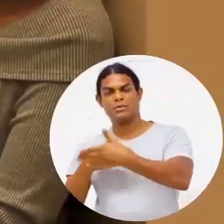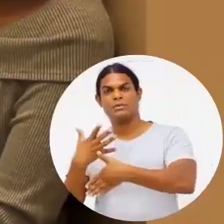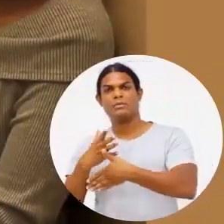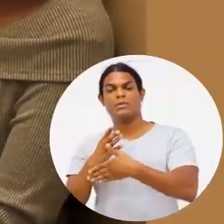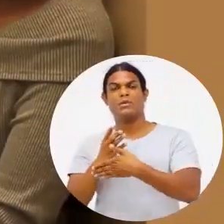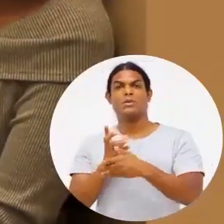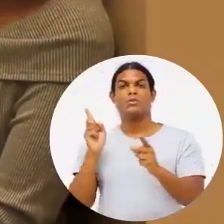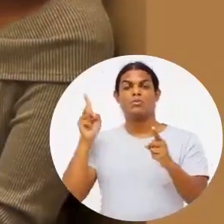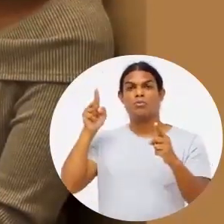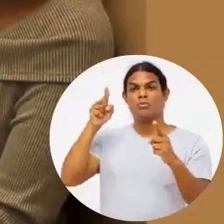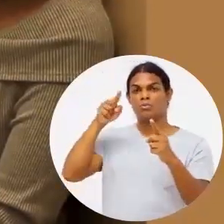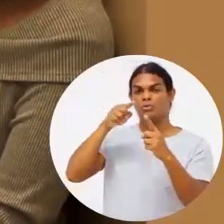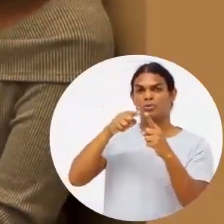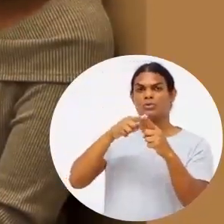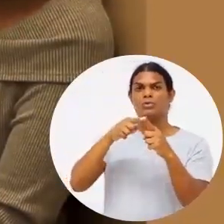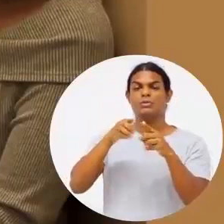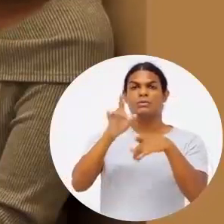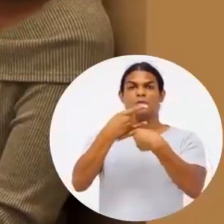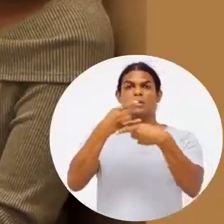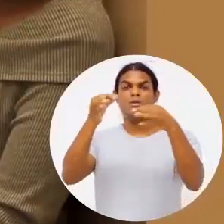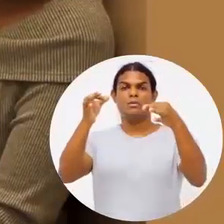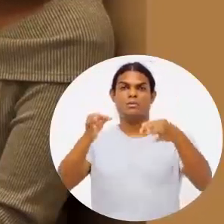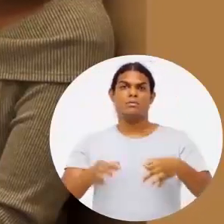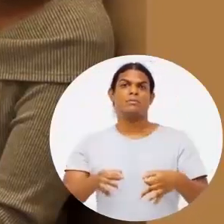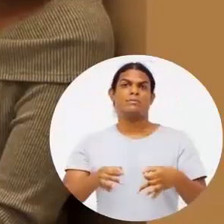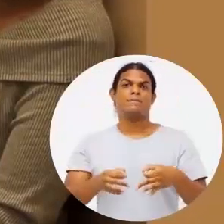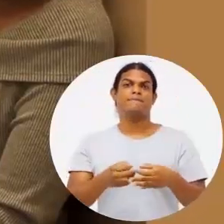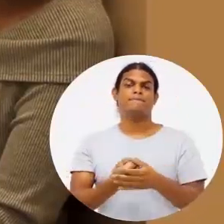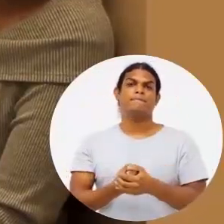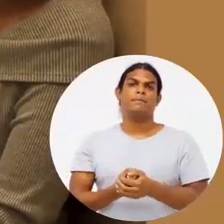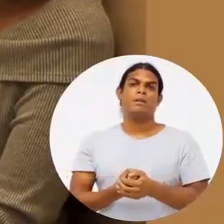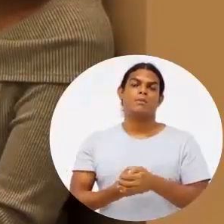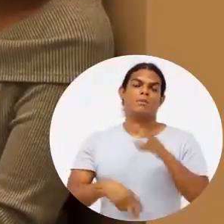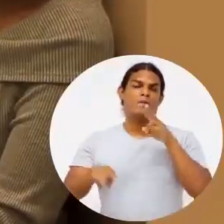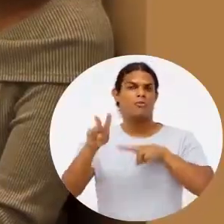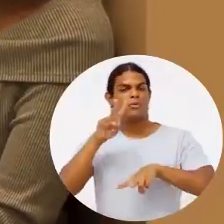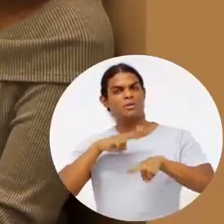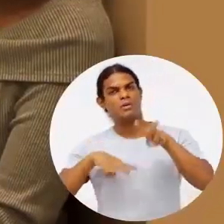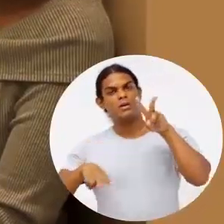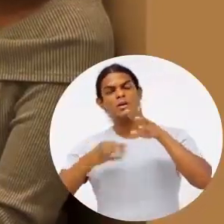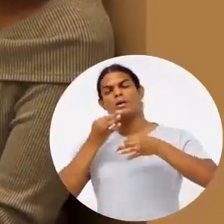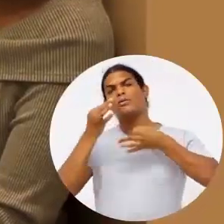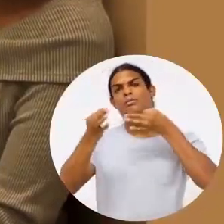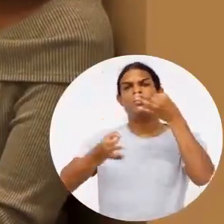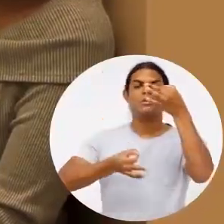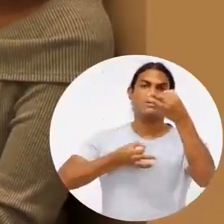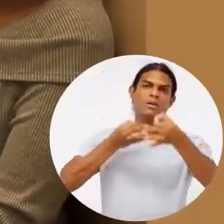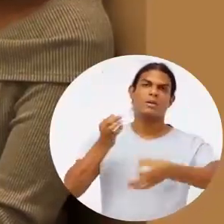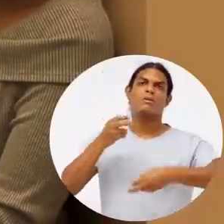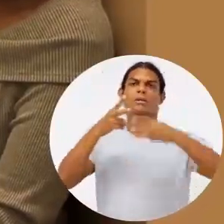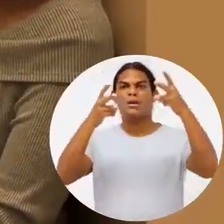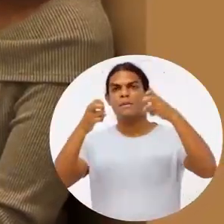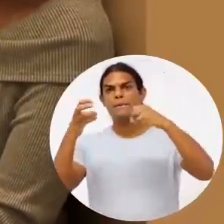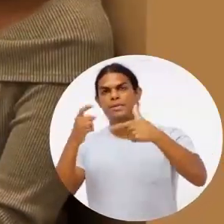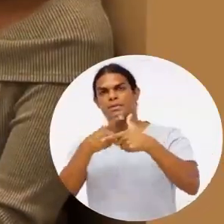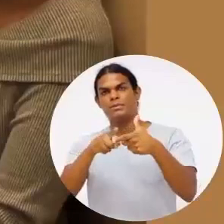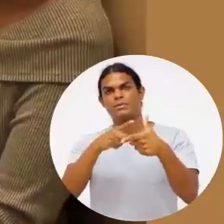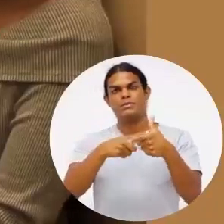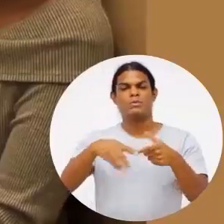na ergonomia, em avaliar, sugerir, ver o que é que está errado, levar isso para a fase de